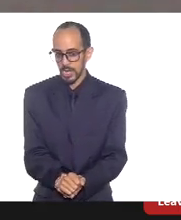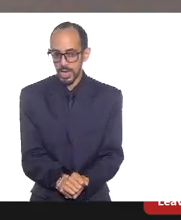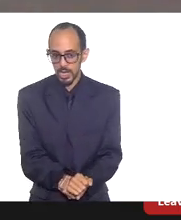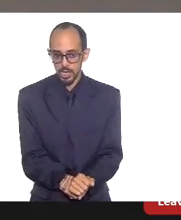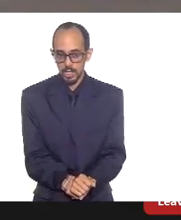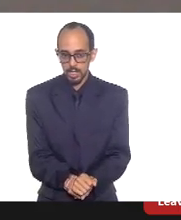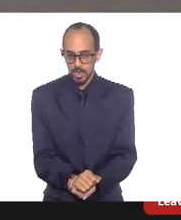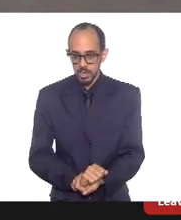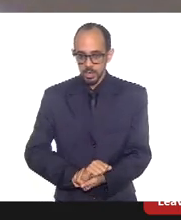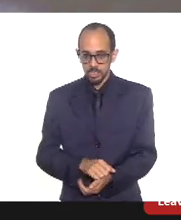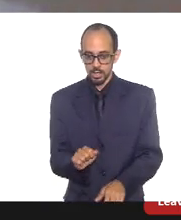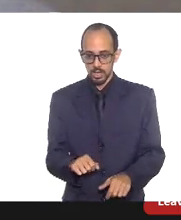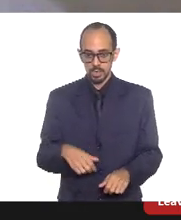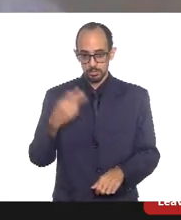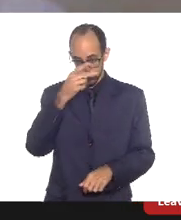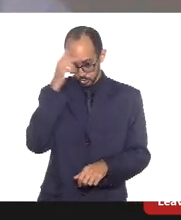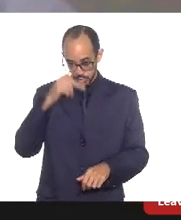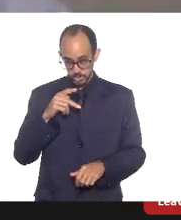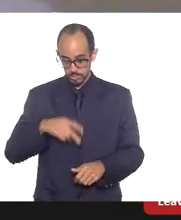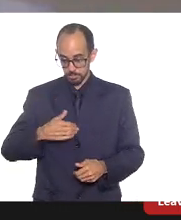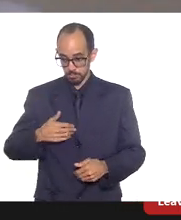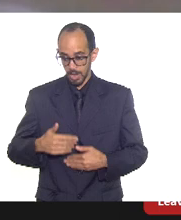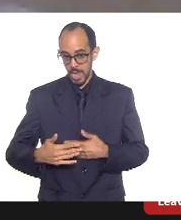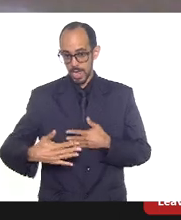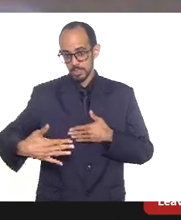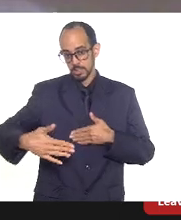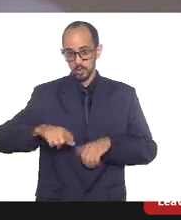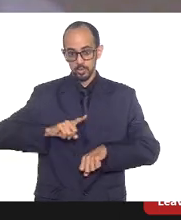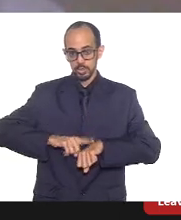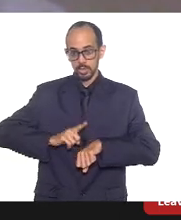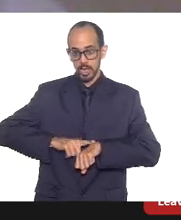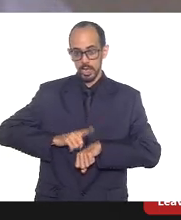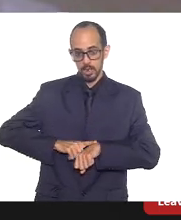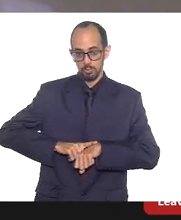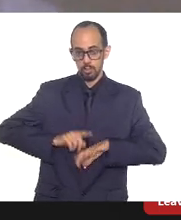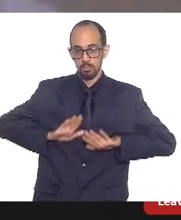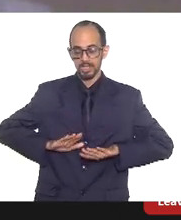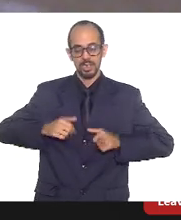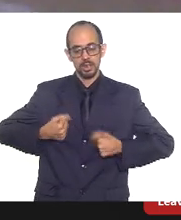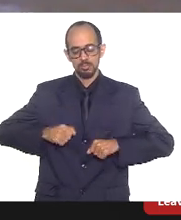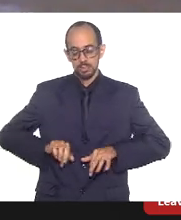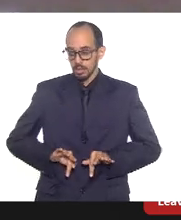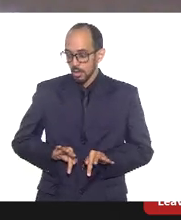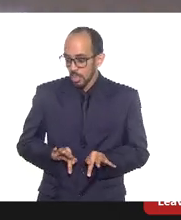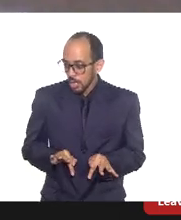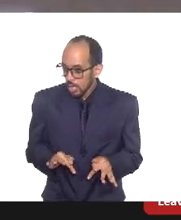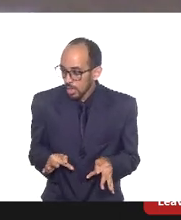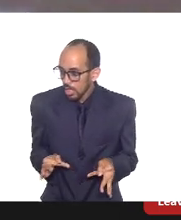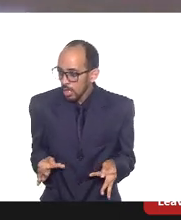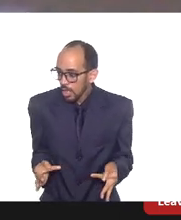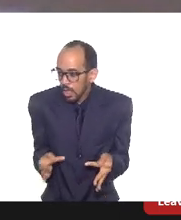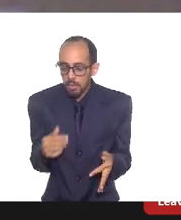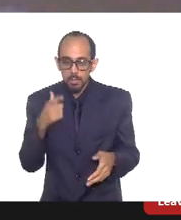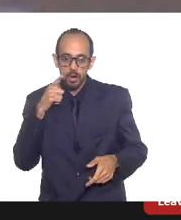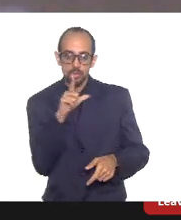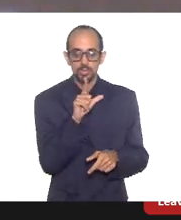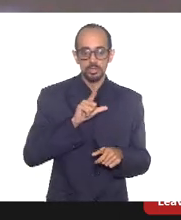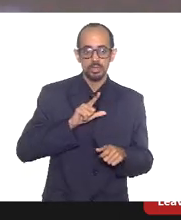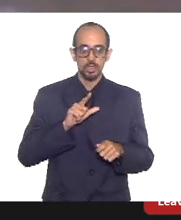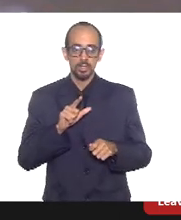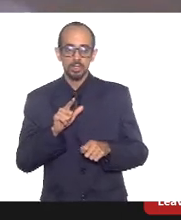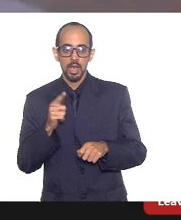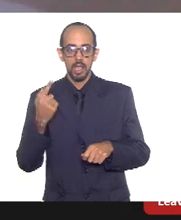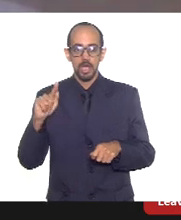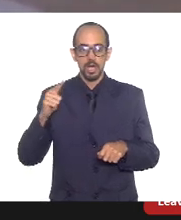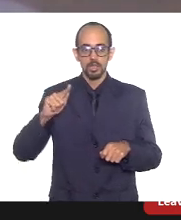passa o tempo, né, o tempo dela avançar no seu plano de carreira e parece que ela fica se humilhando numa metro para poder garantir o